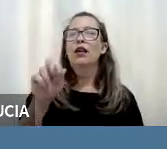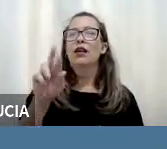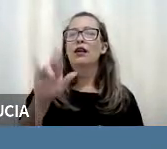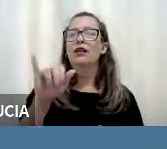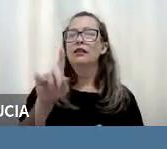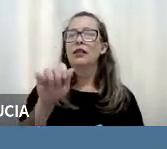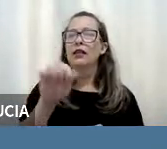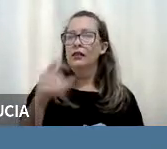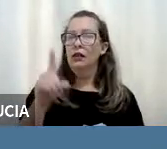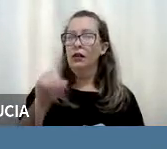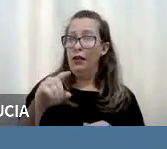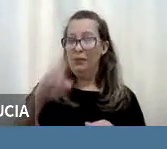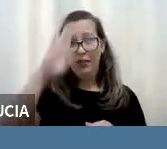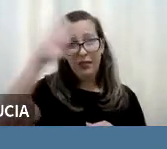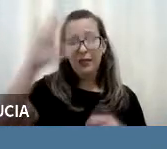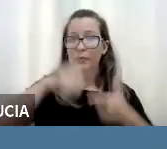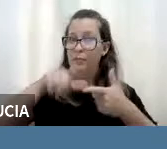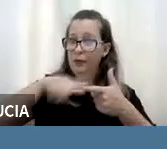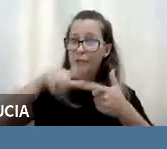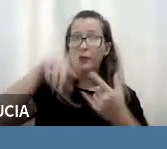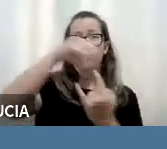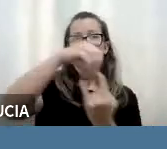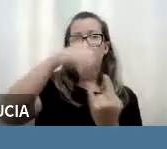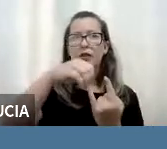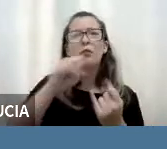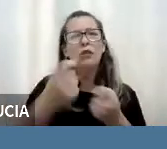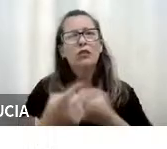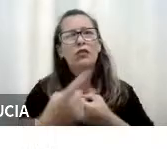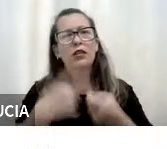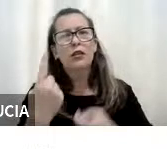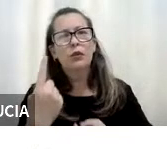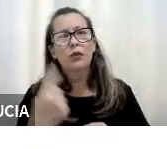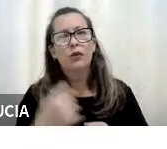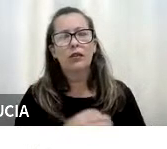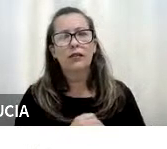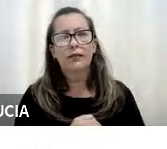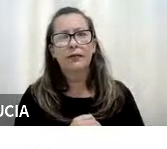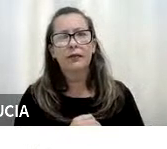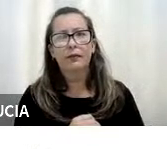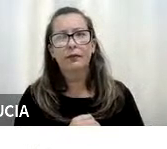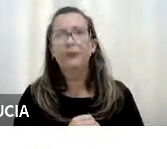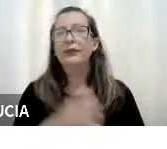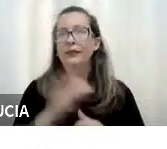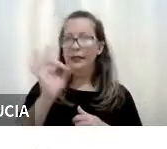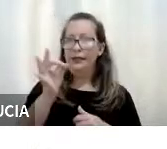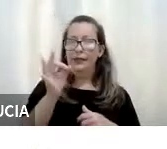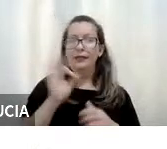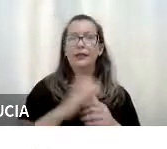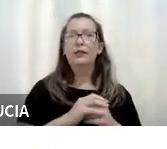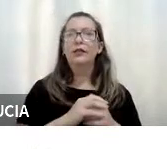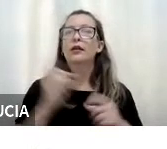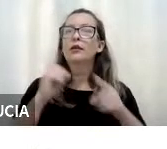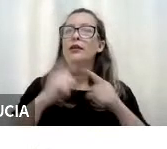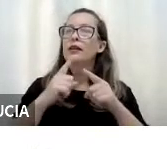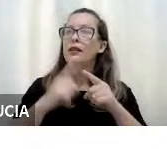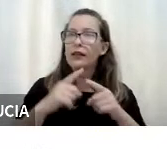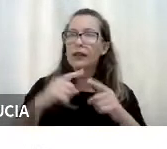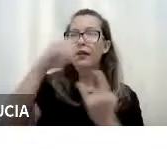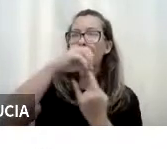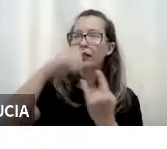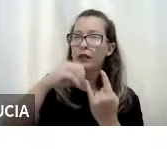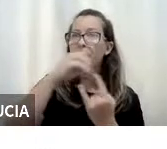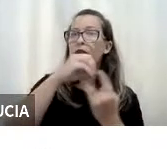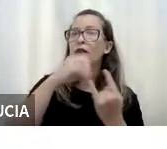problema da Fiocruz. Pode voltar, por favor, Isso, que a Fiocruz, que quando a gente